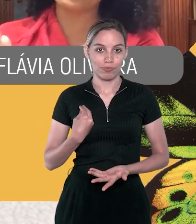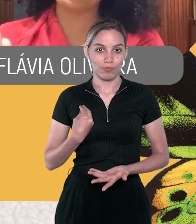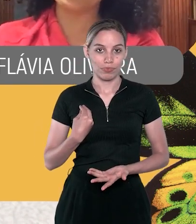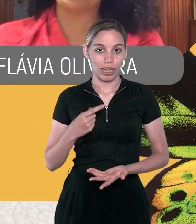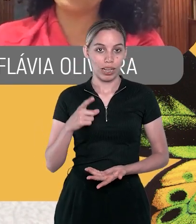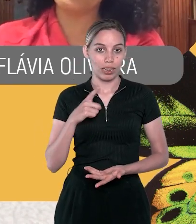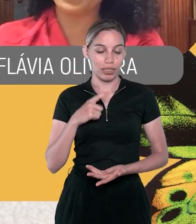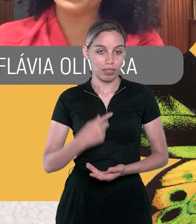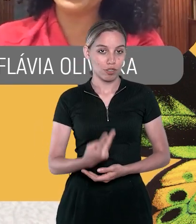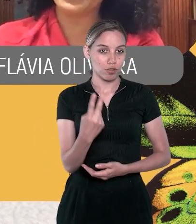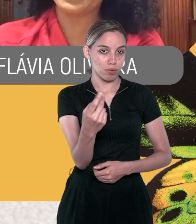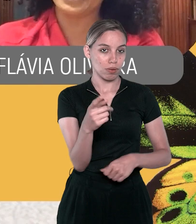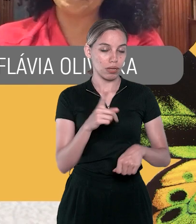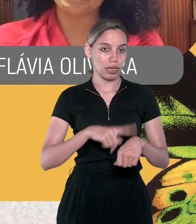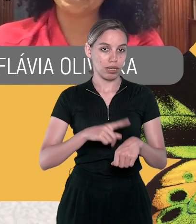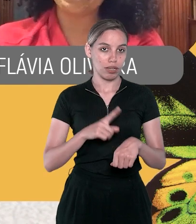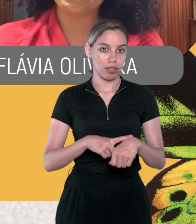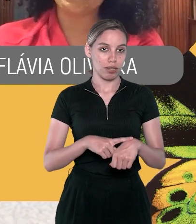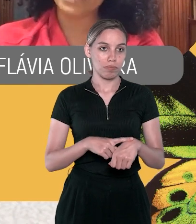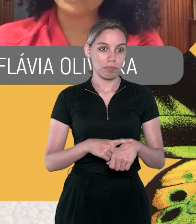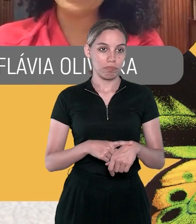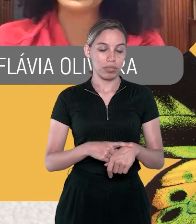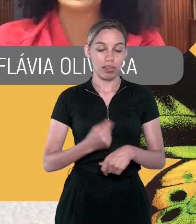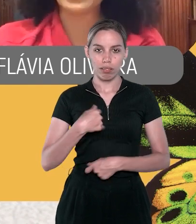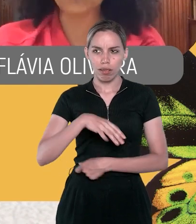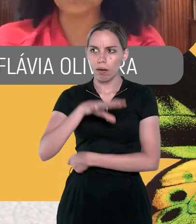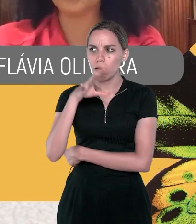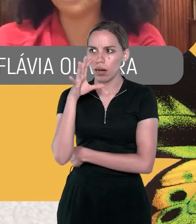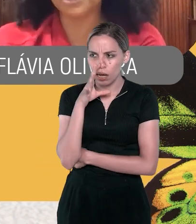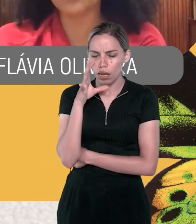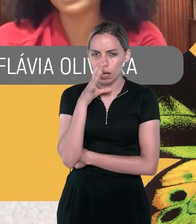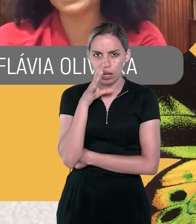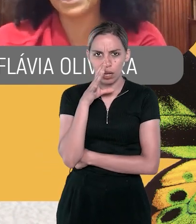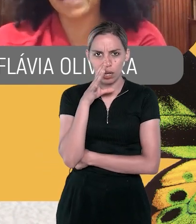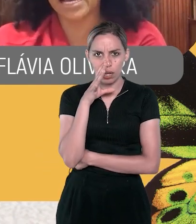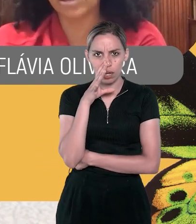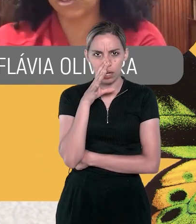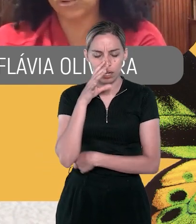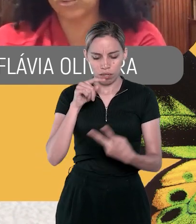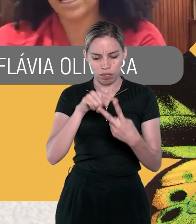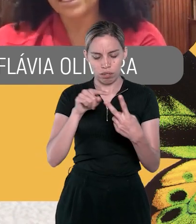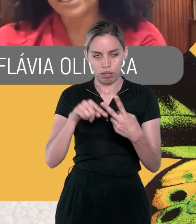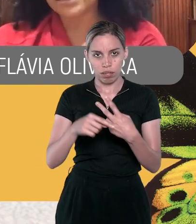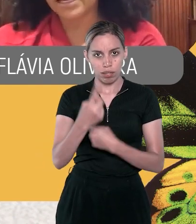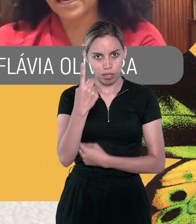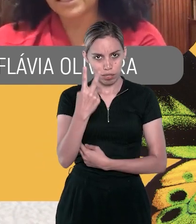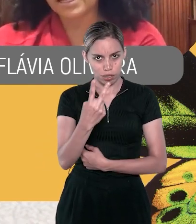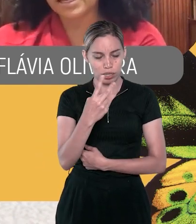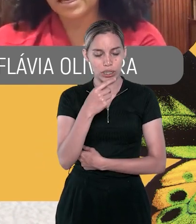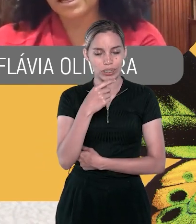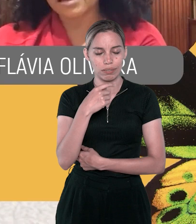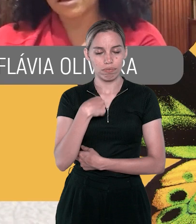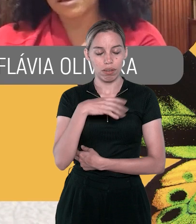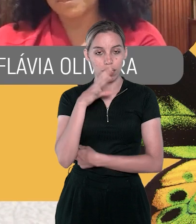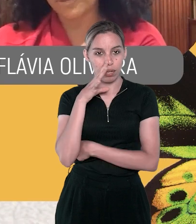impressionaram. Depois acho que a gente vai falar da arte, do efeito, né, da arte de rua,